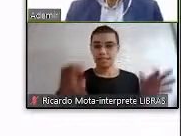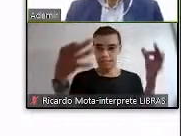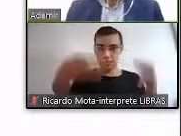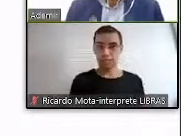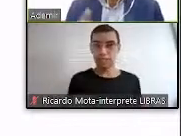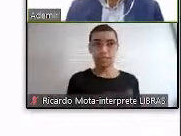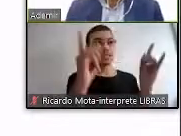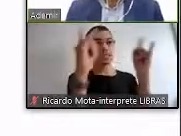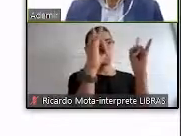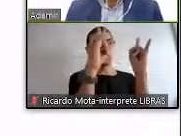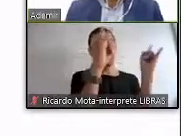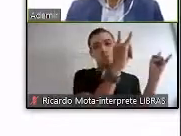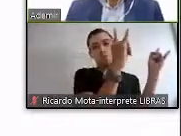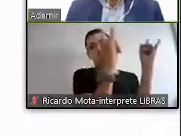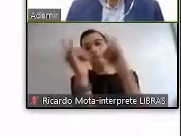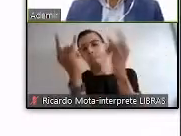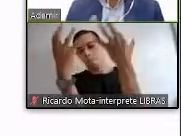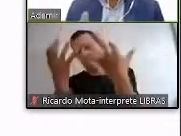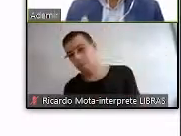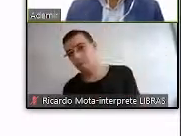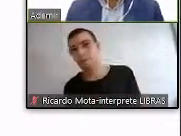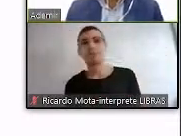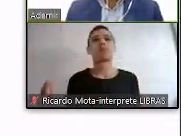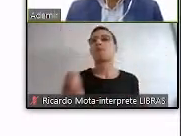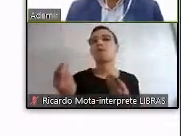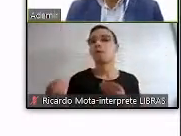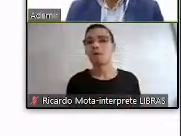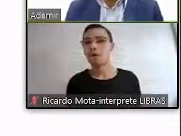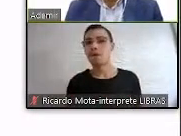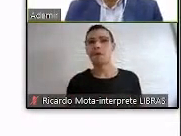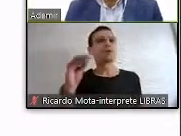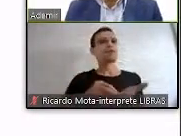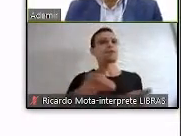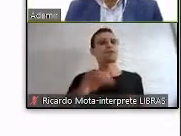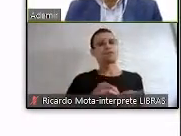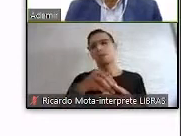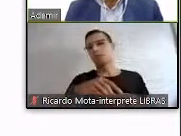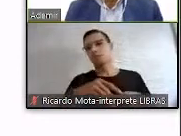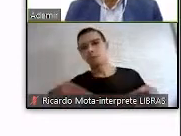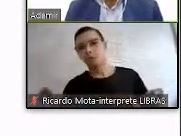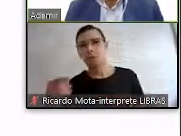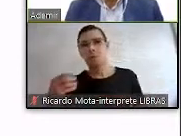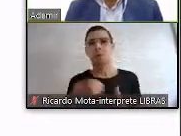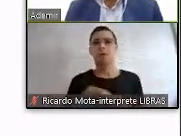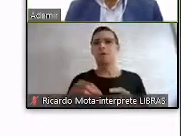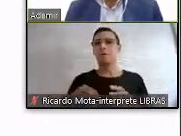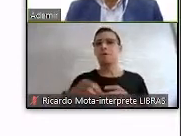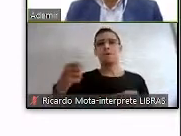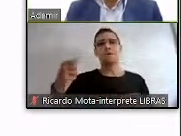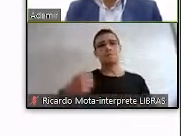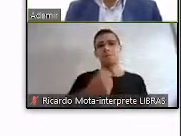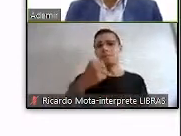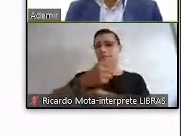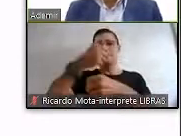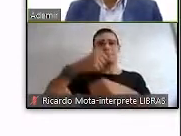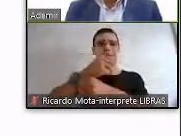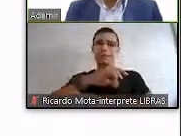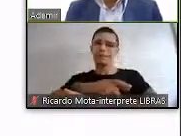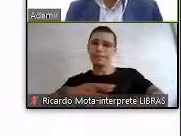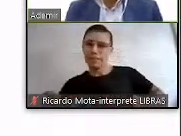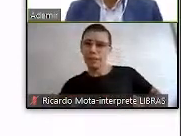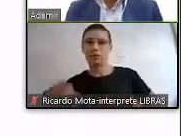acidente, uma falha de projeto, uma falha construtiva ou materiais utilizados de